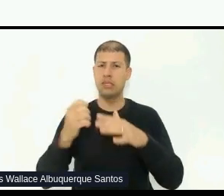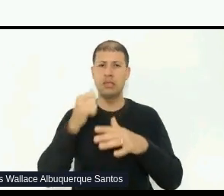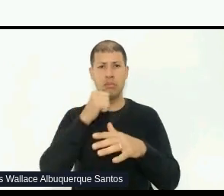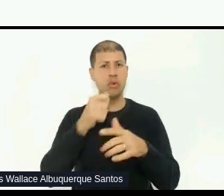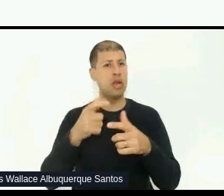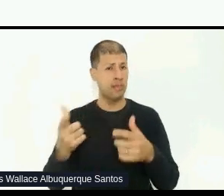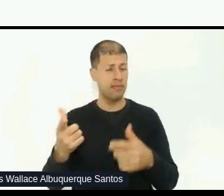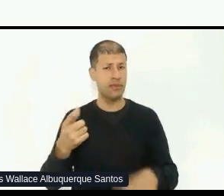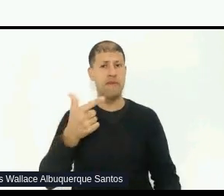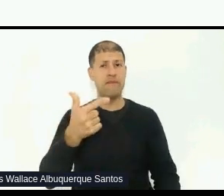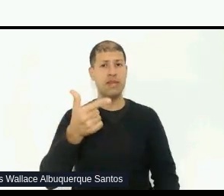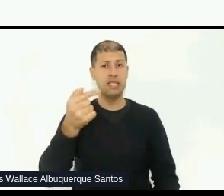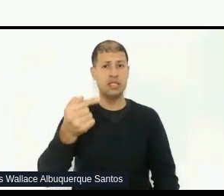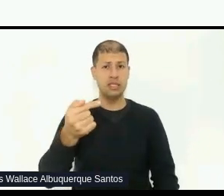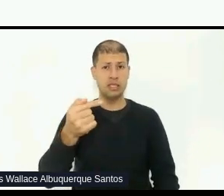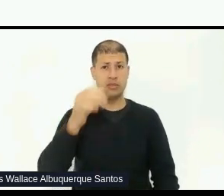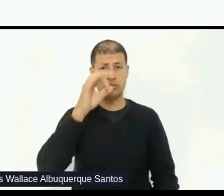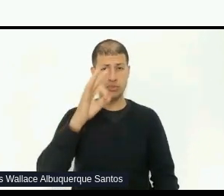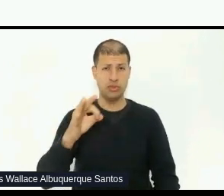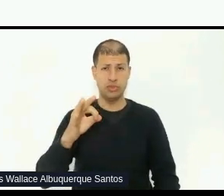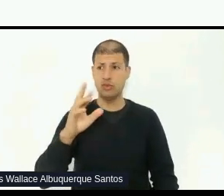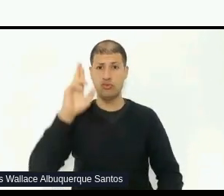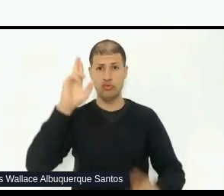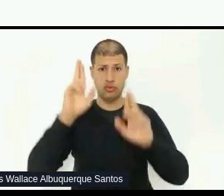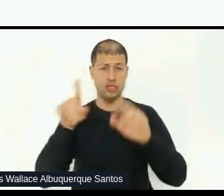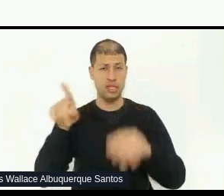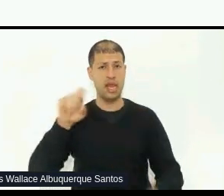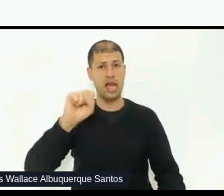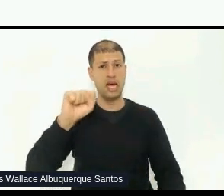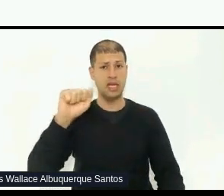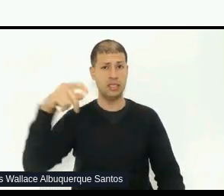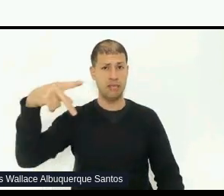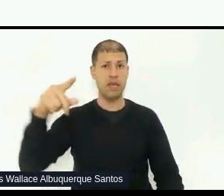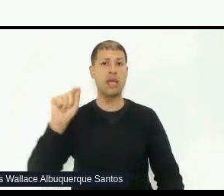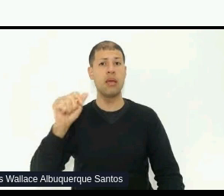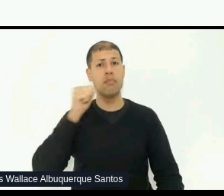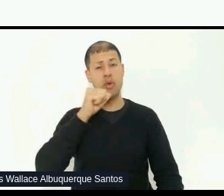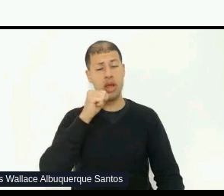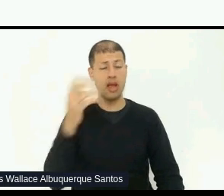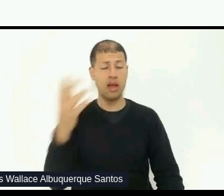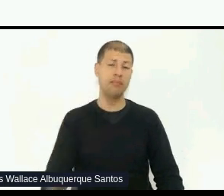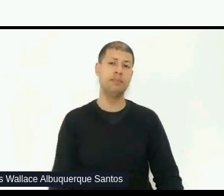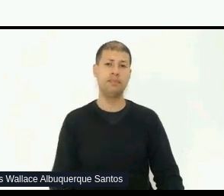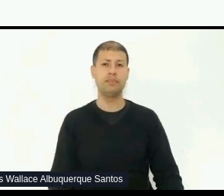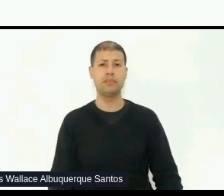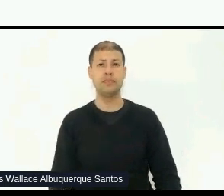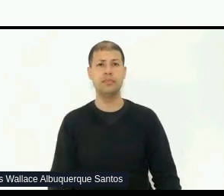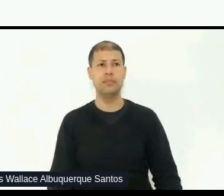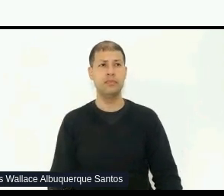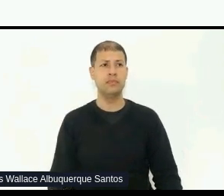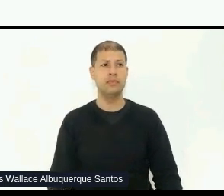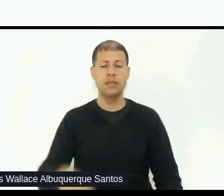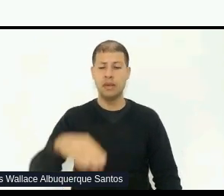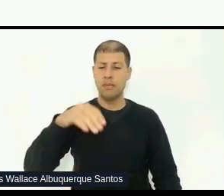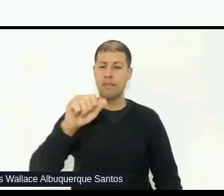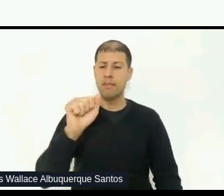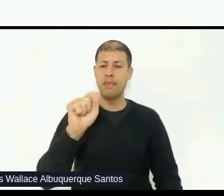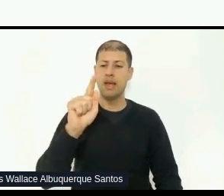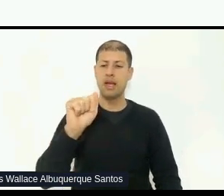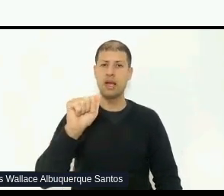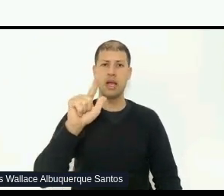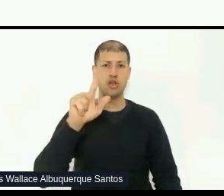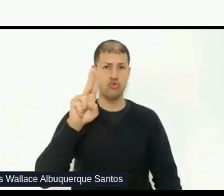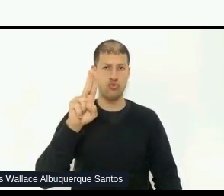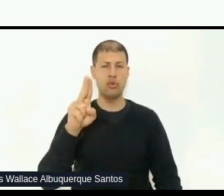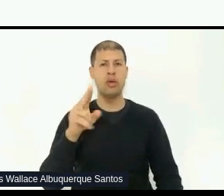27% da liderança global da SAP é composto por mulheres. A Magalu criou há um tempo atrás programas